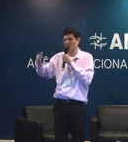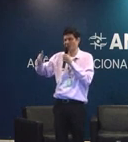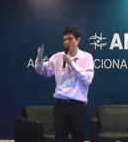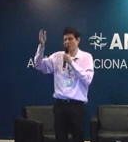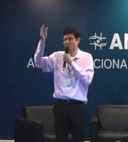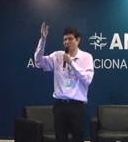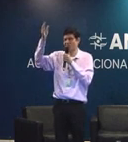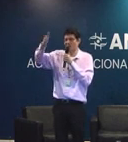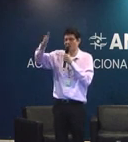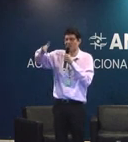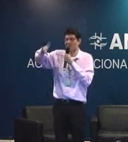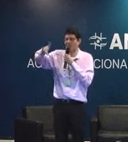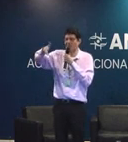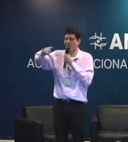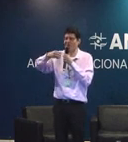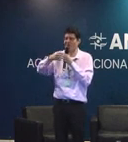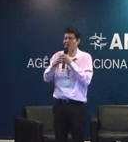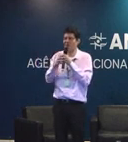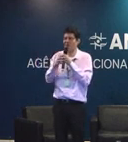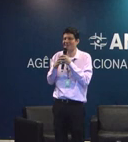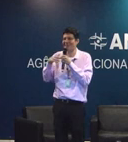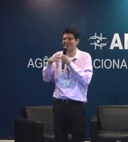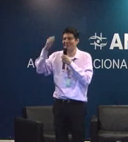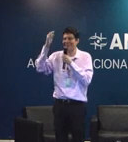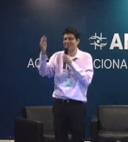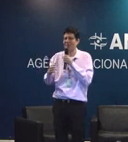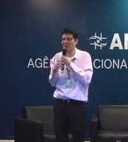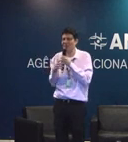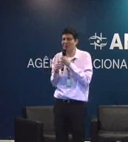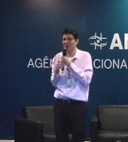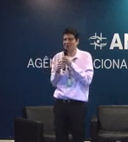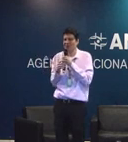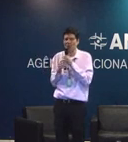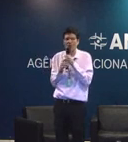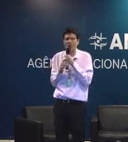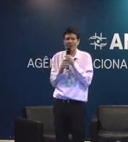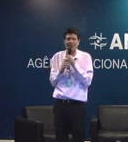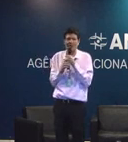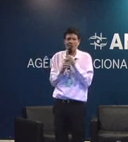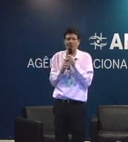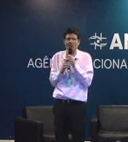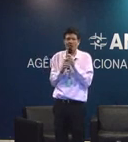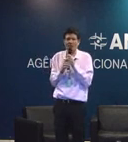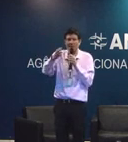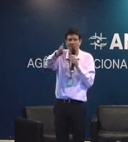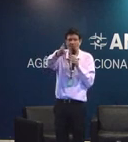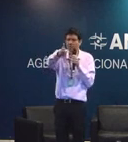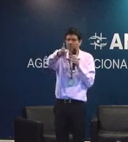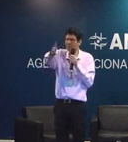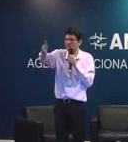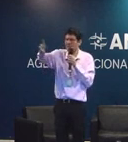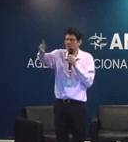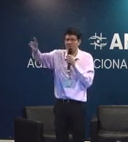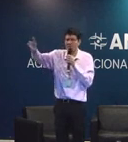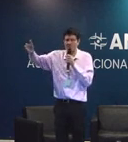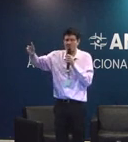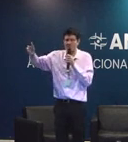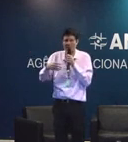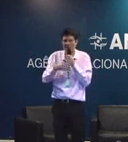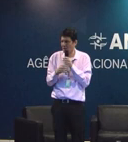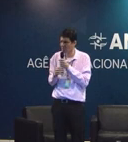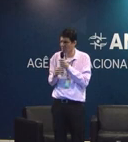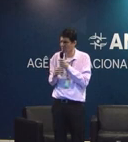disse, nós começamos no início do ano com um evento de coordenadores estaduais, muitos aqui estavam presentes, não é